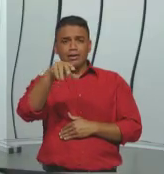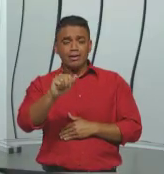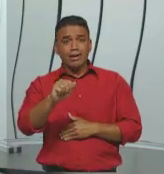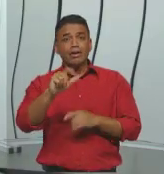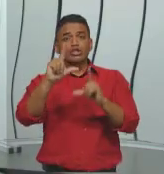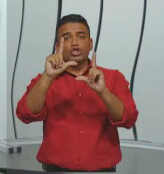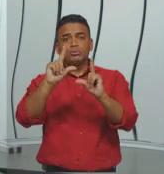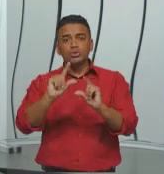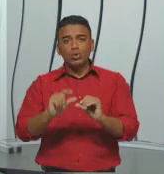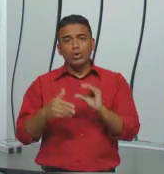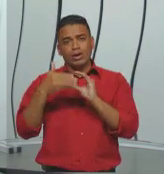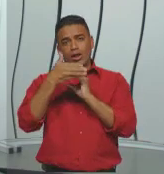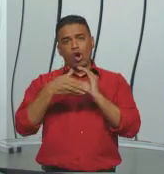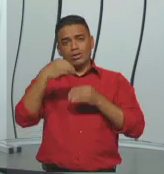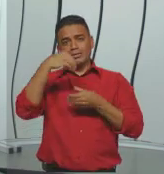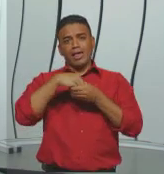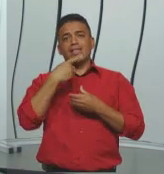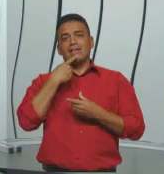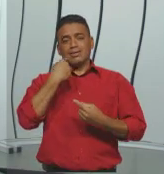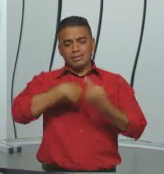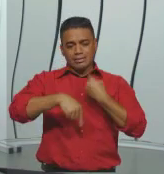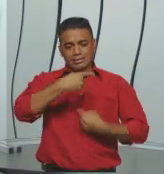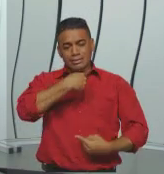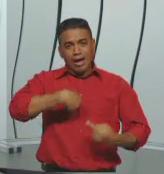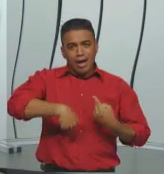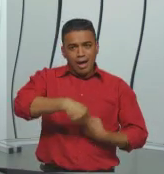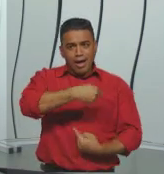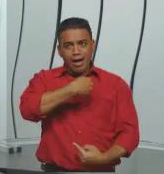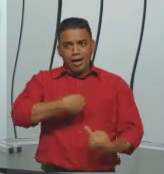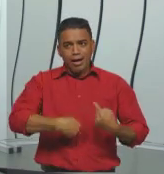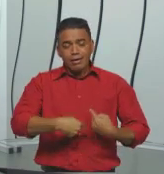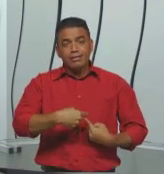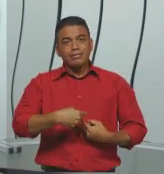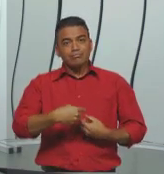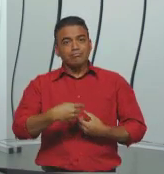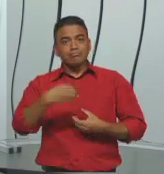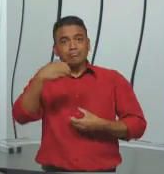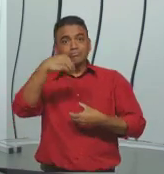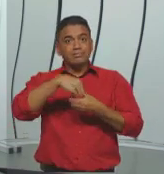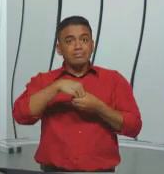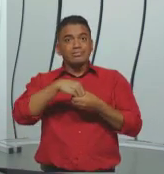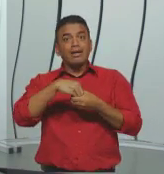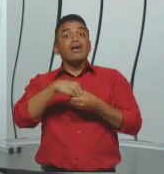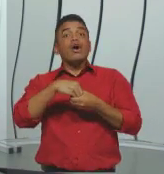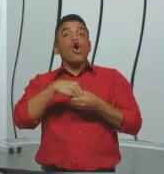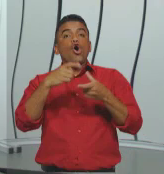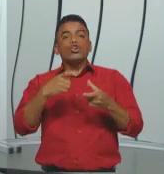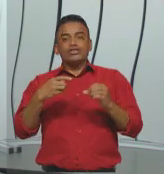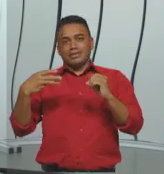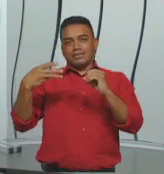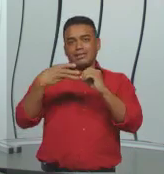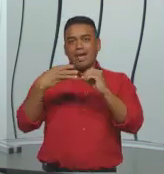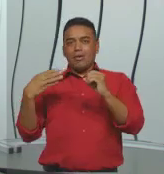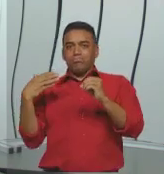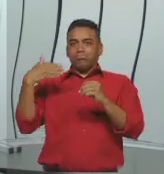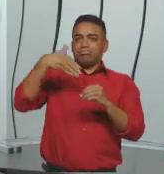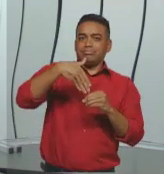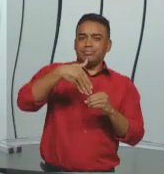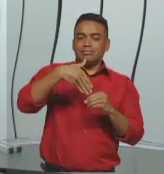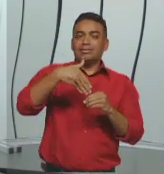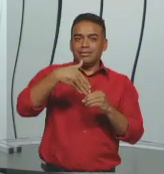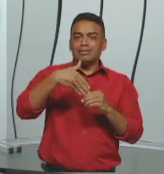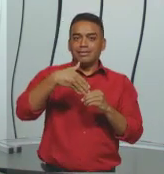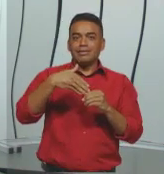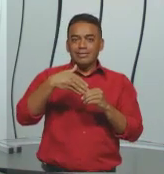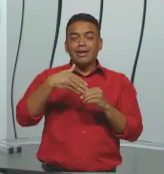glicose no sangue. Como que ela faz isso? Fazendo a glicose entrar para dentro da célula. Então, a insulina tem o